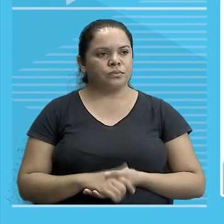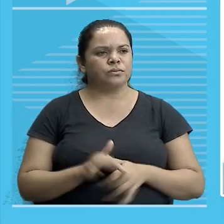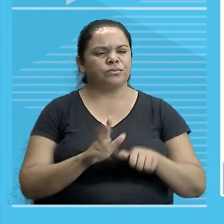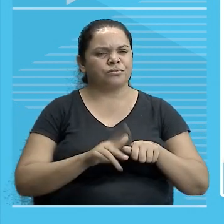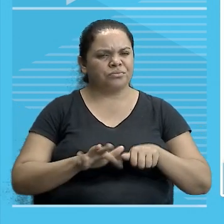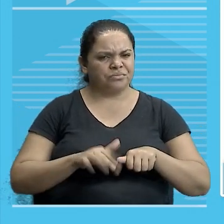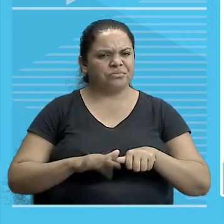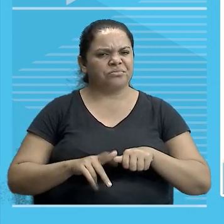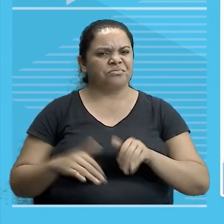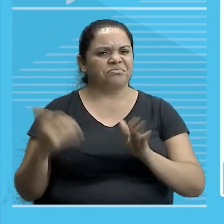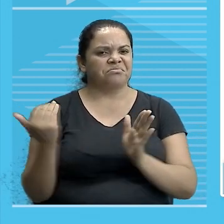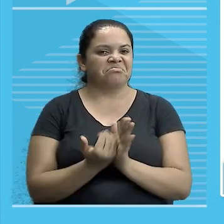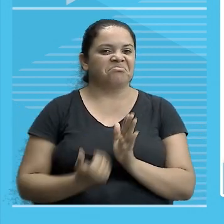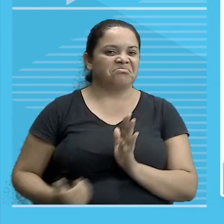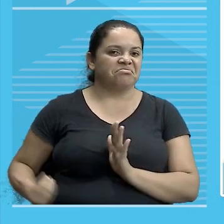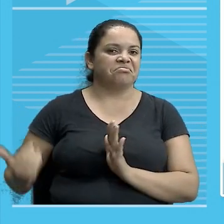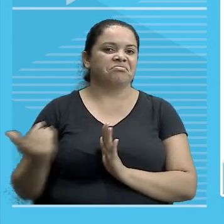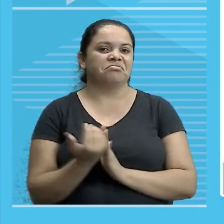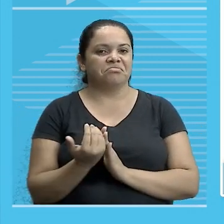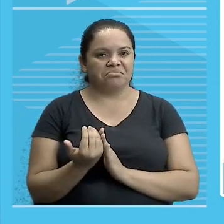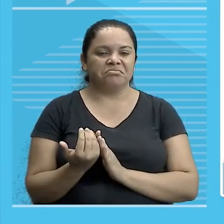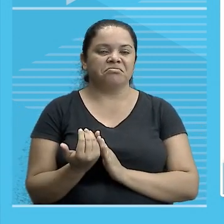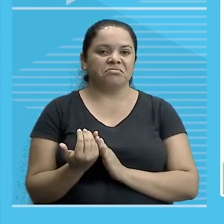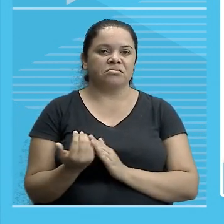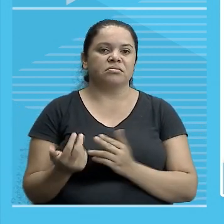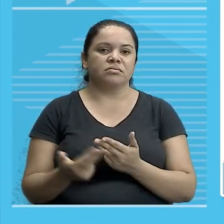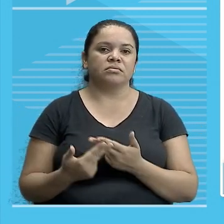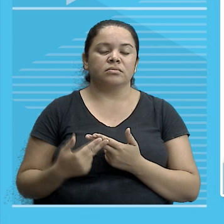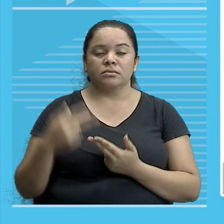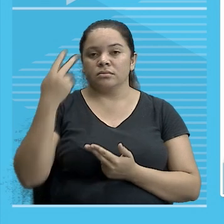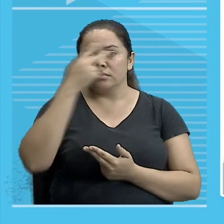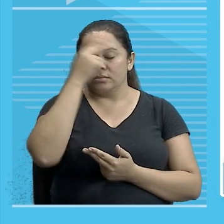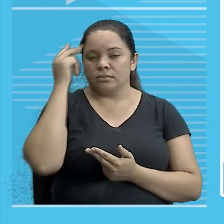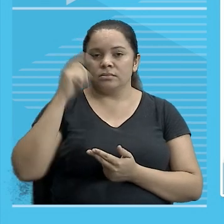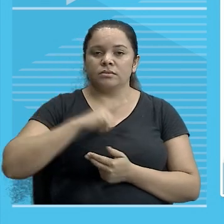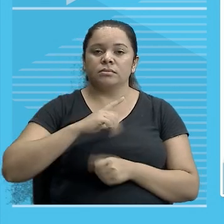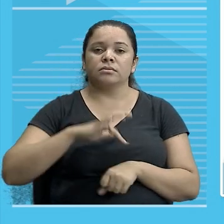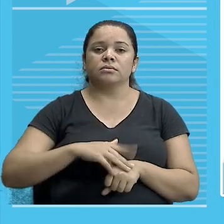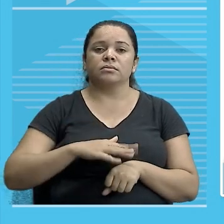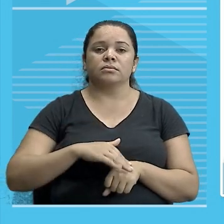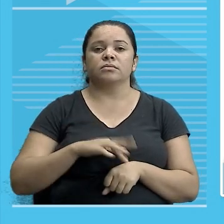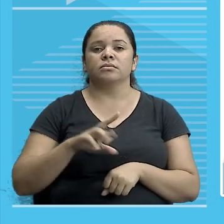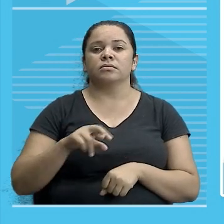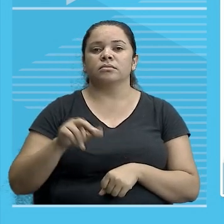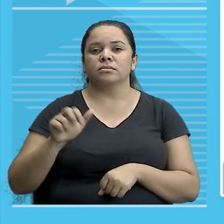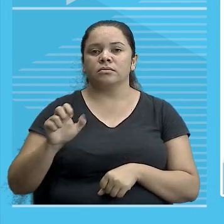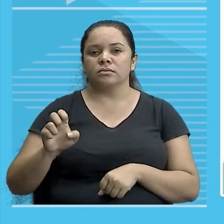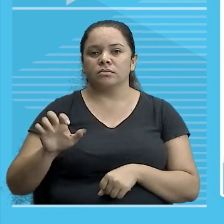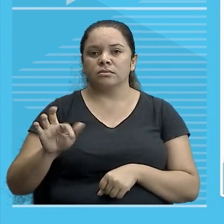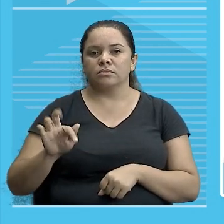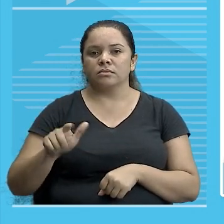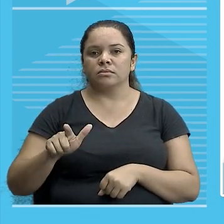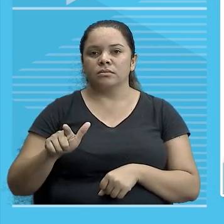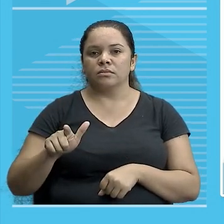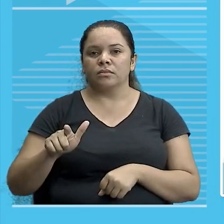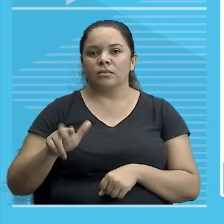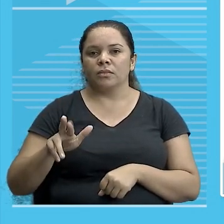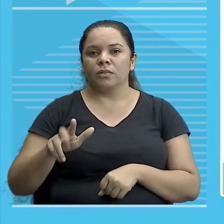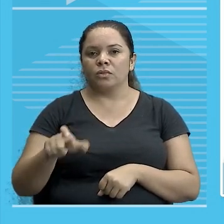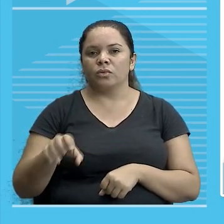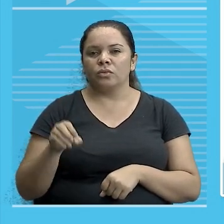gente? É bem ácido. Por isso que a pessoa que tem refluxo, sente aquela ardência na garganta,